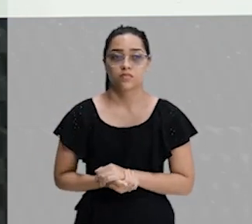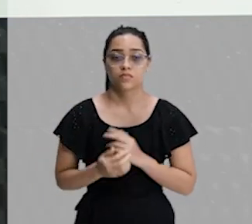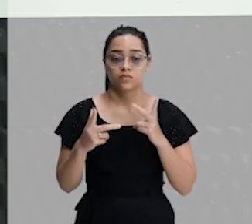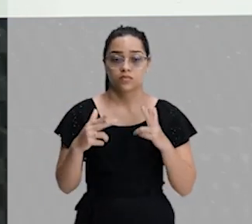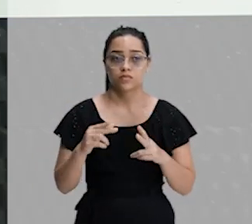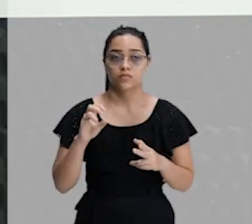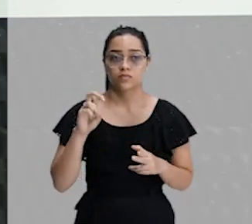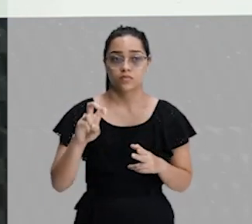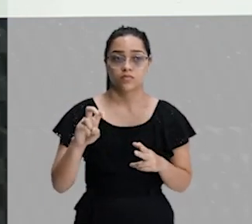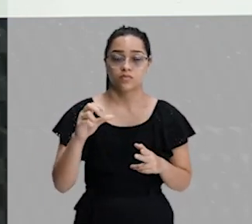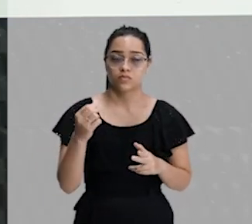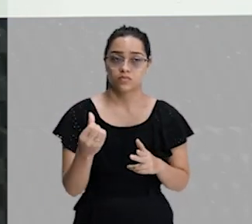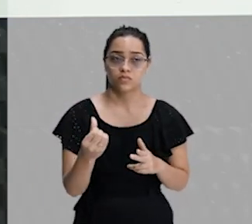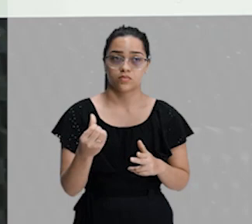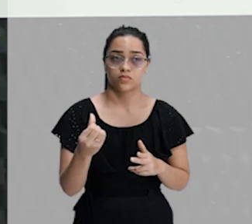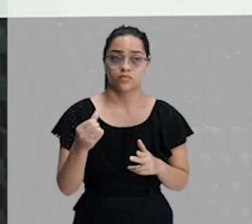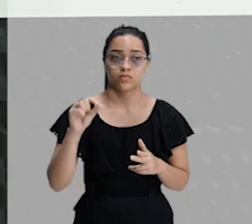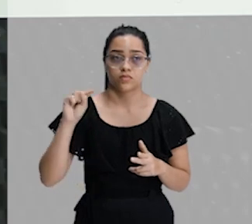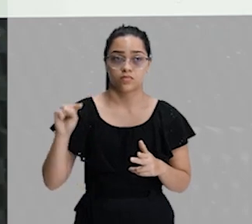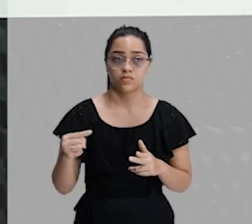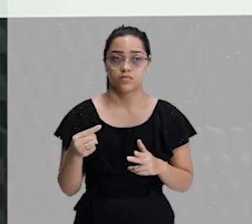ficar